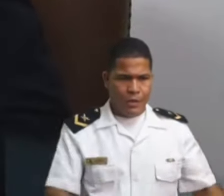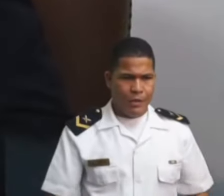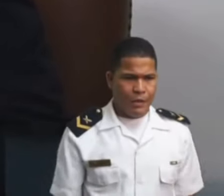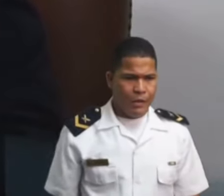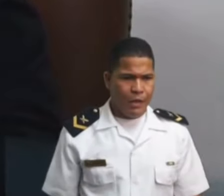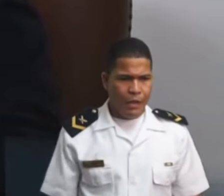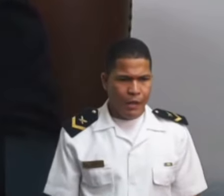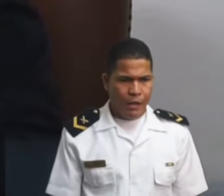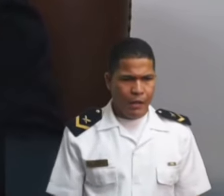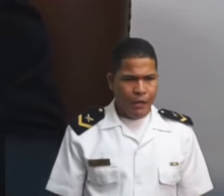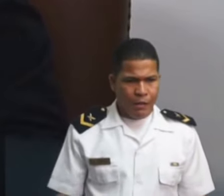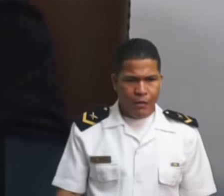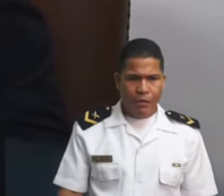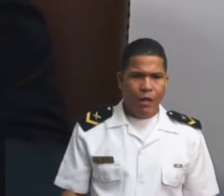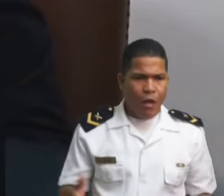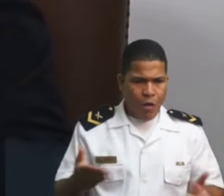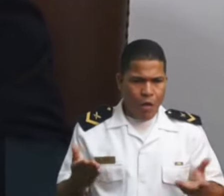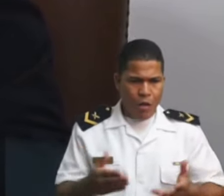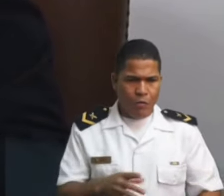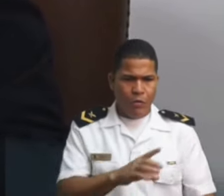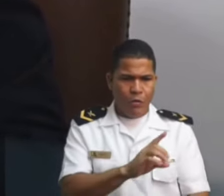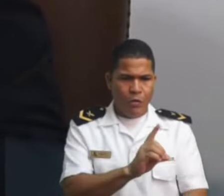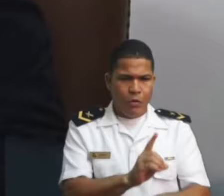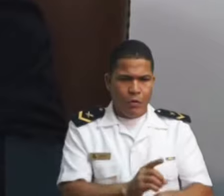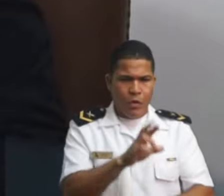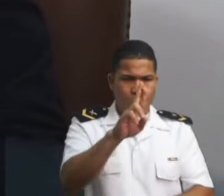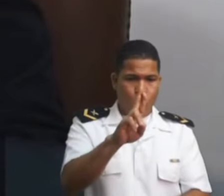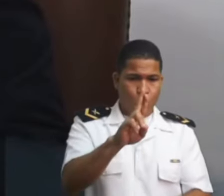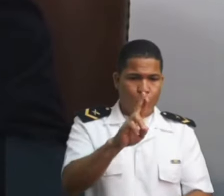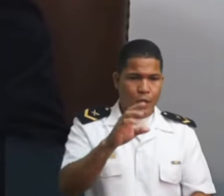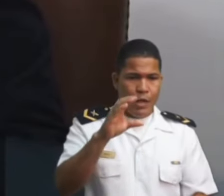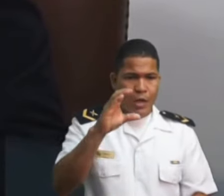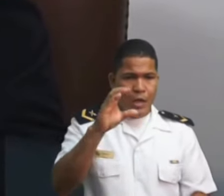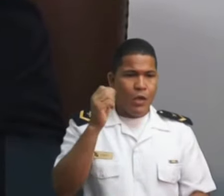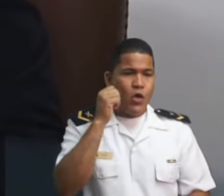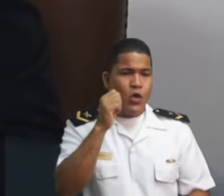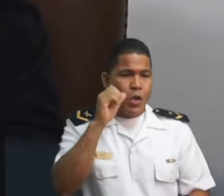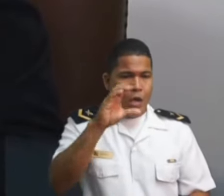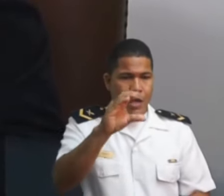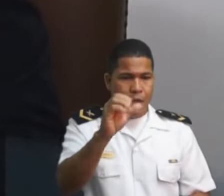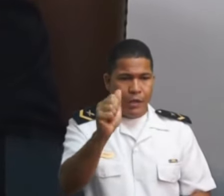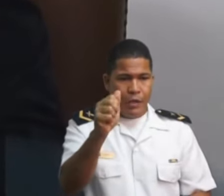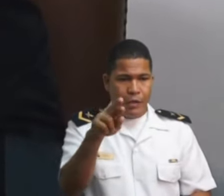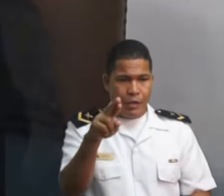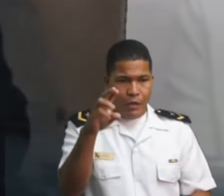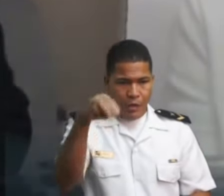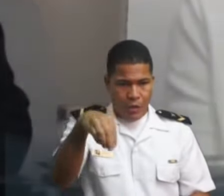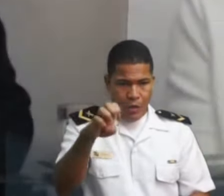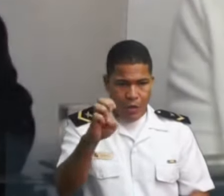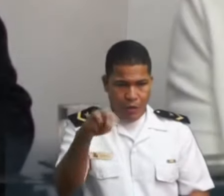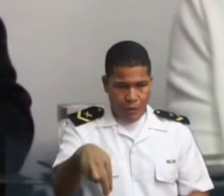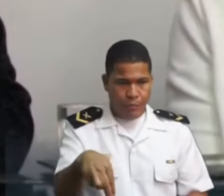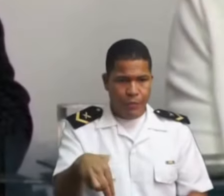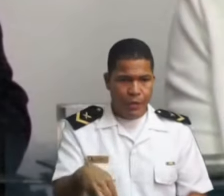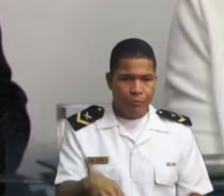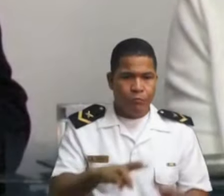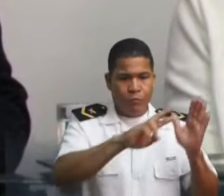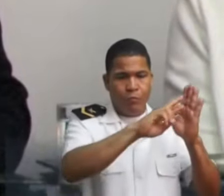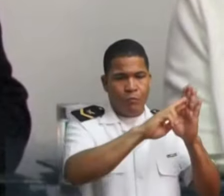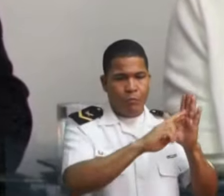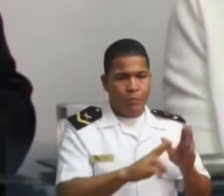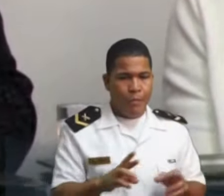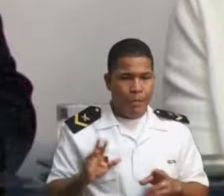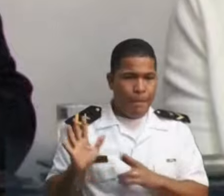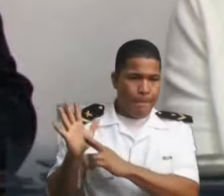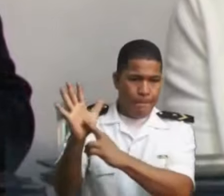Com a palavra, a doutora Carmen Lúcia Sarmento Pimenta, representante dos advogados